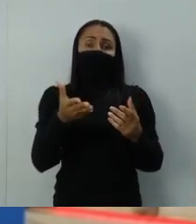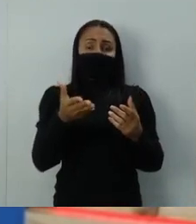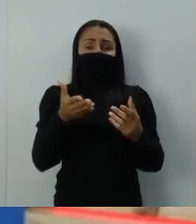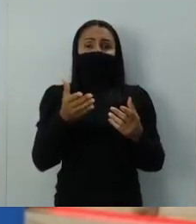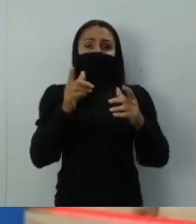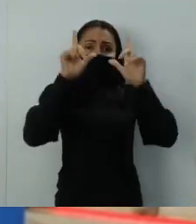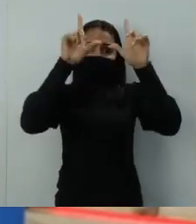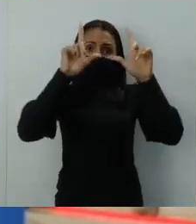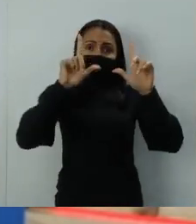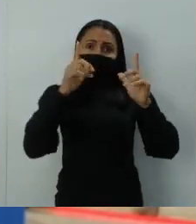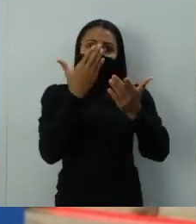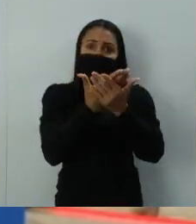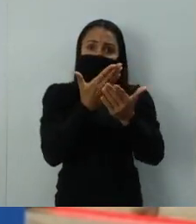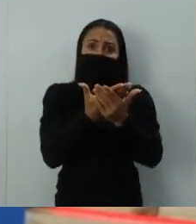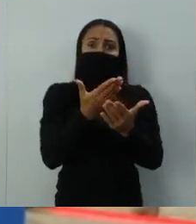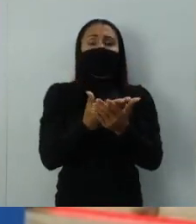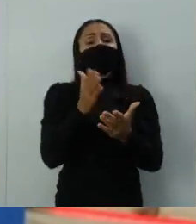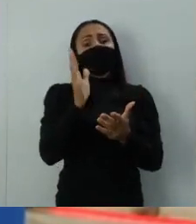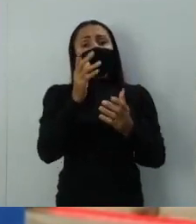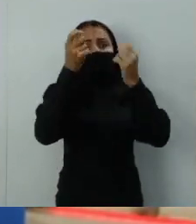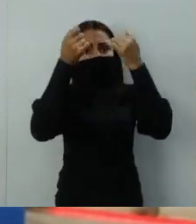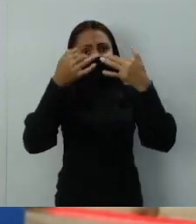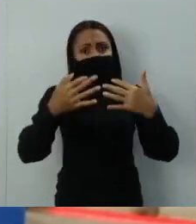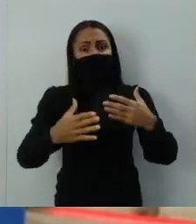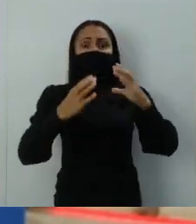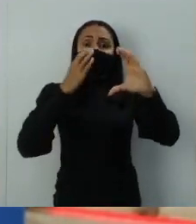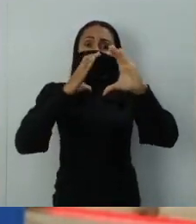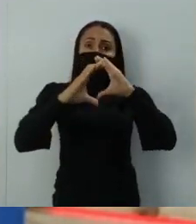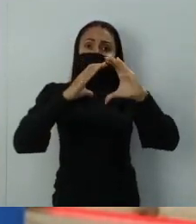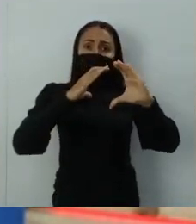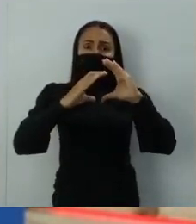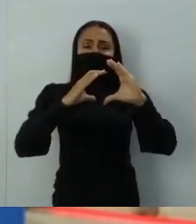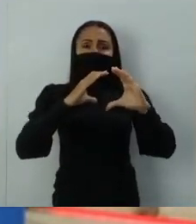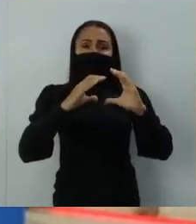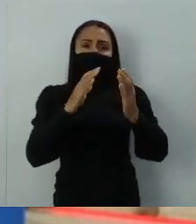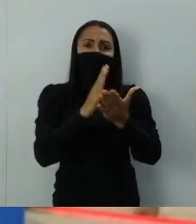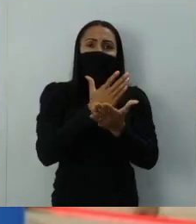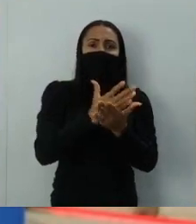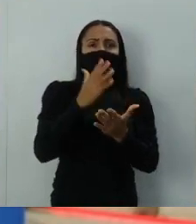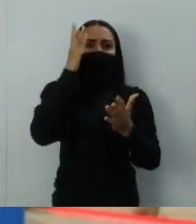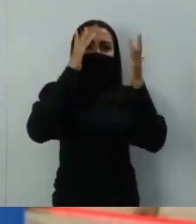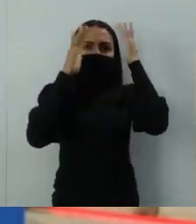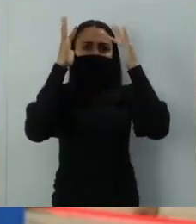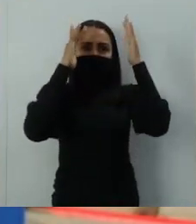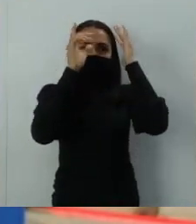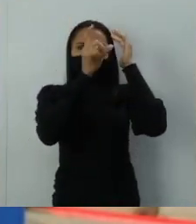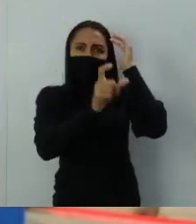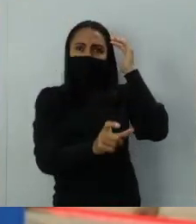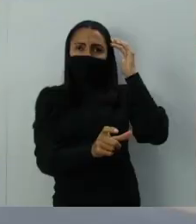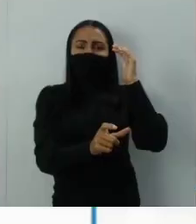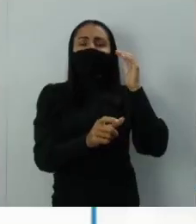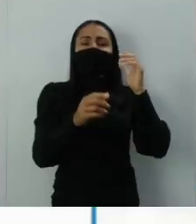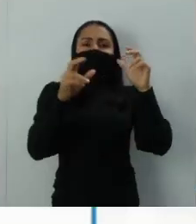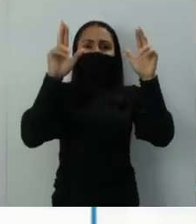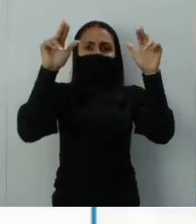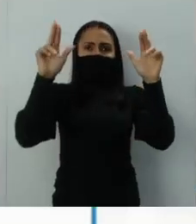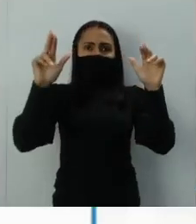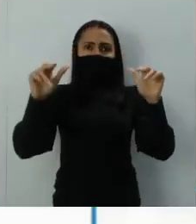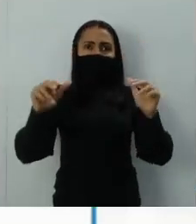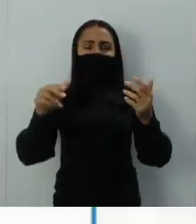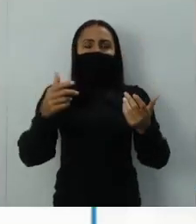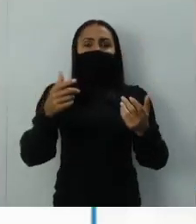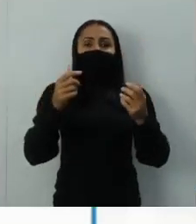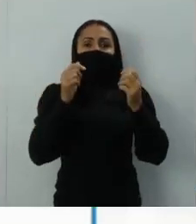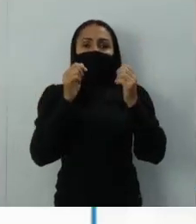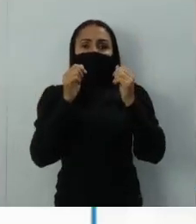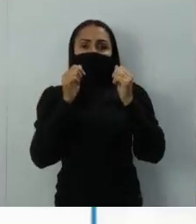assunto de comunicação, estudamos alguns pensadores, alguns filósofos sobre esses temas. O poder também já estudamos um pouquinho, só é você